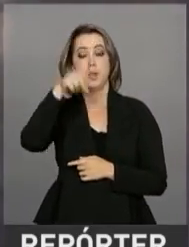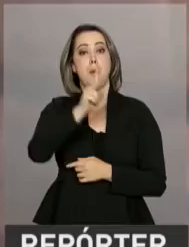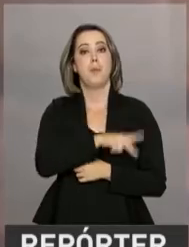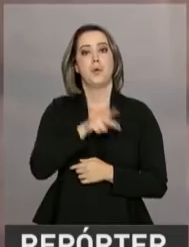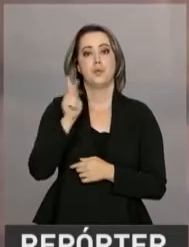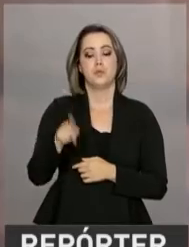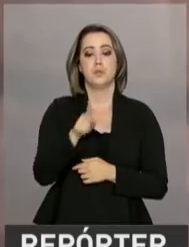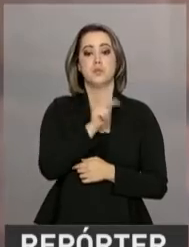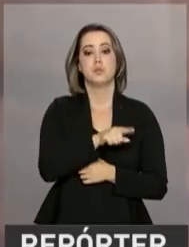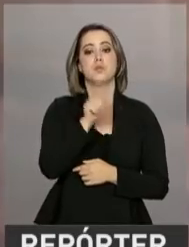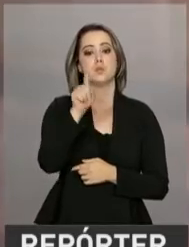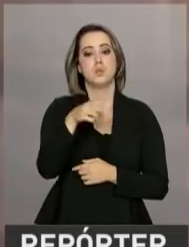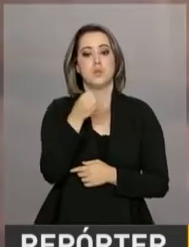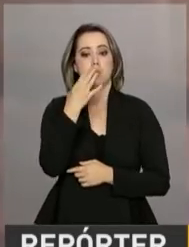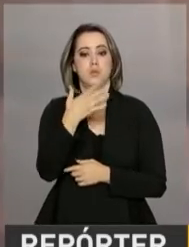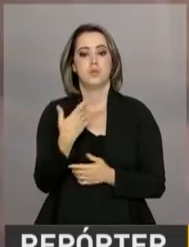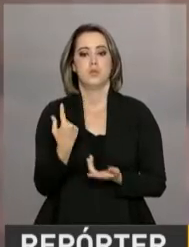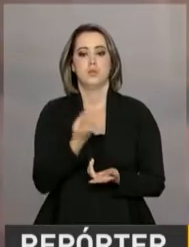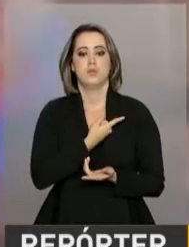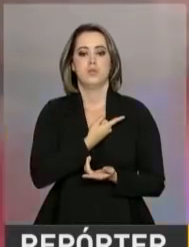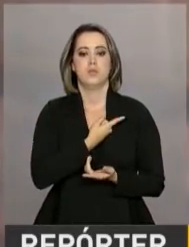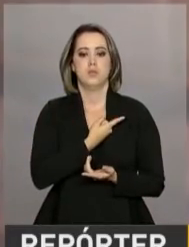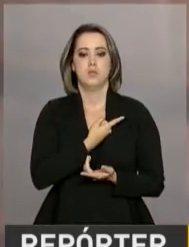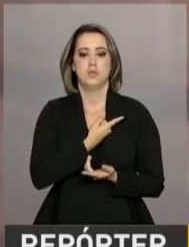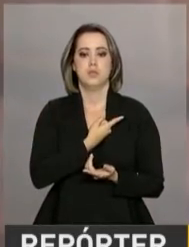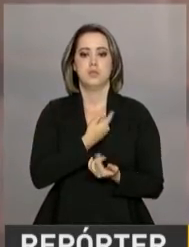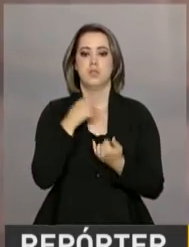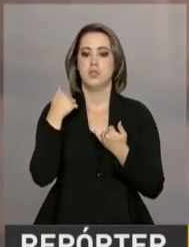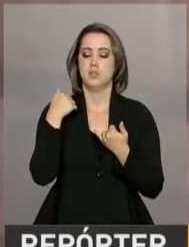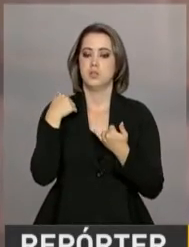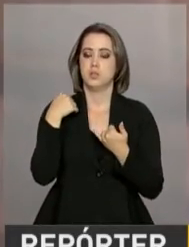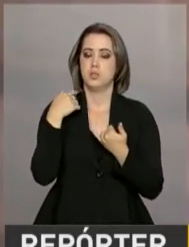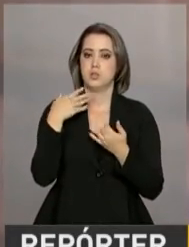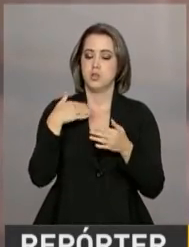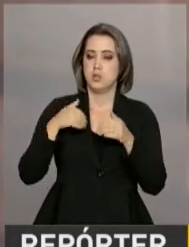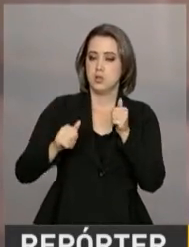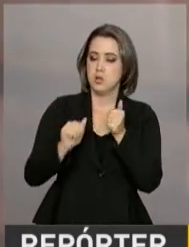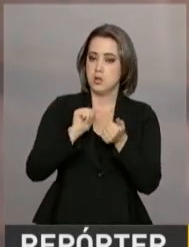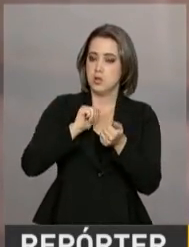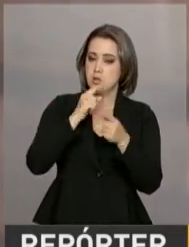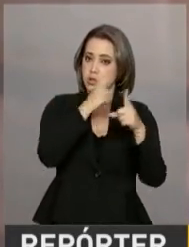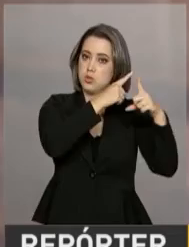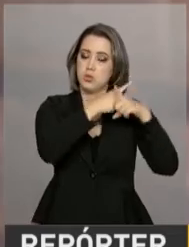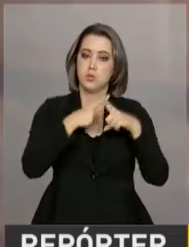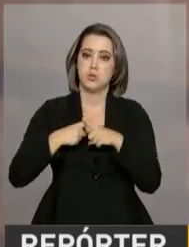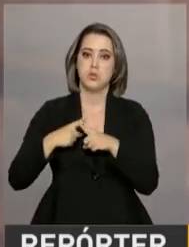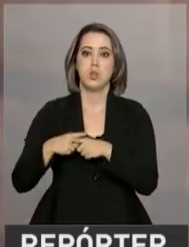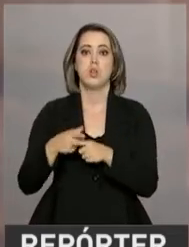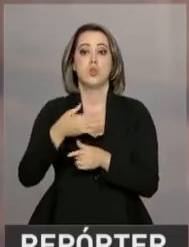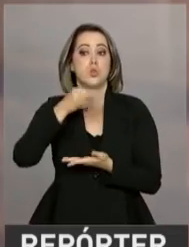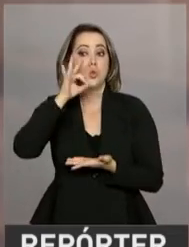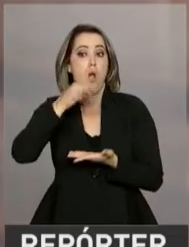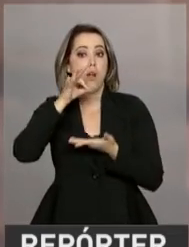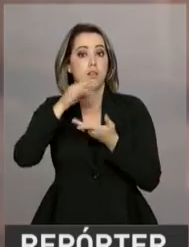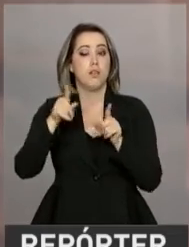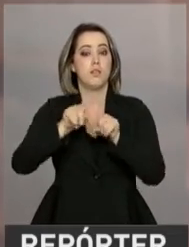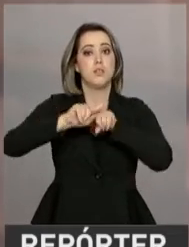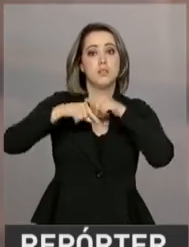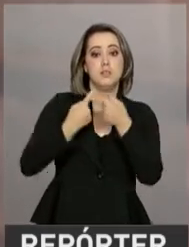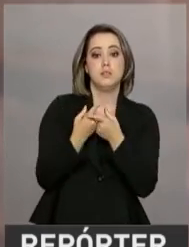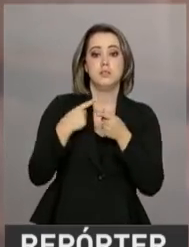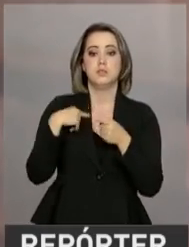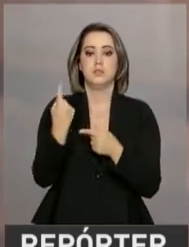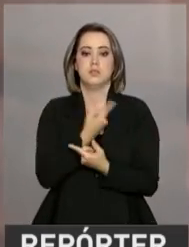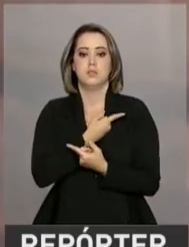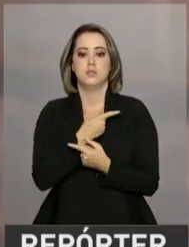religiosas todas as fêmeas um café da manhã pra frare reais